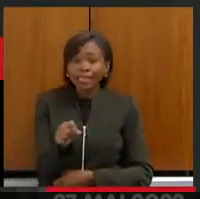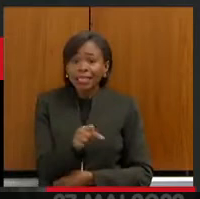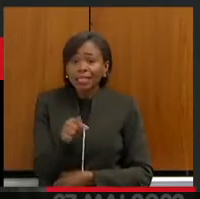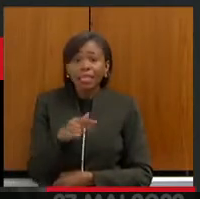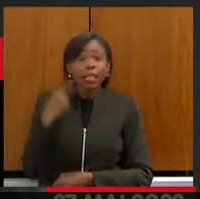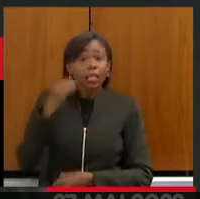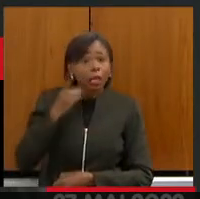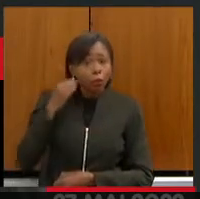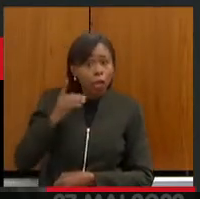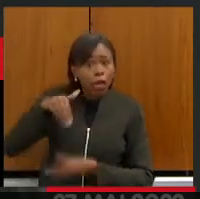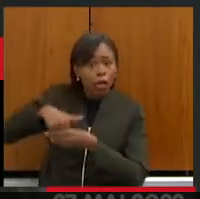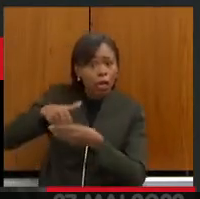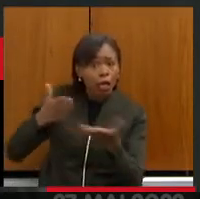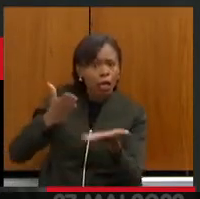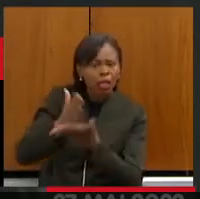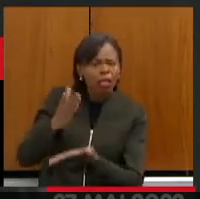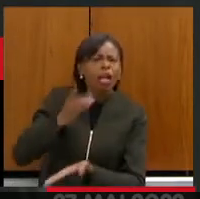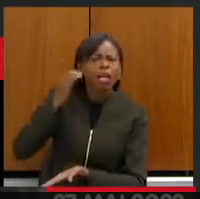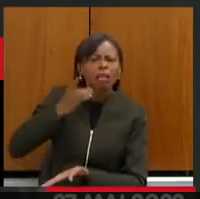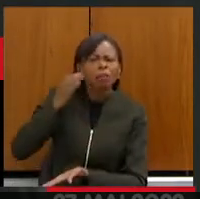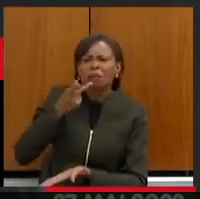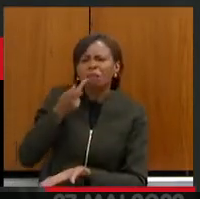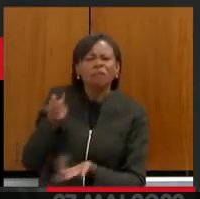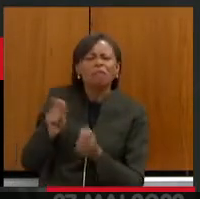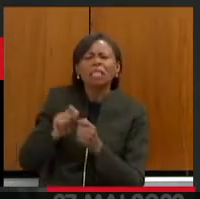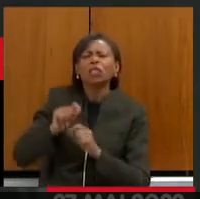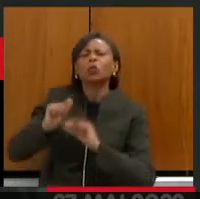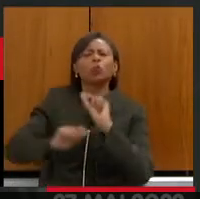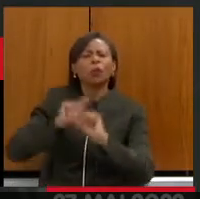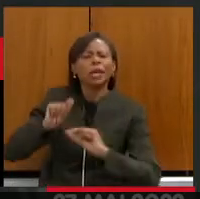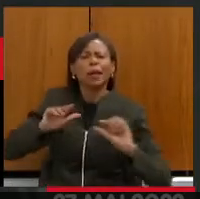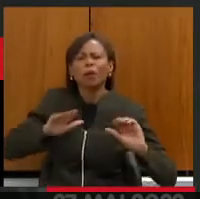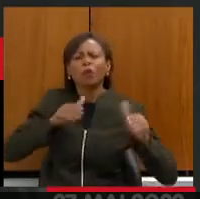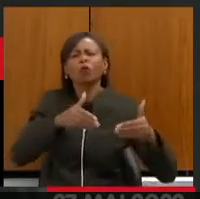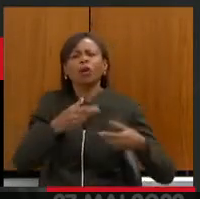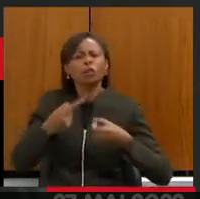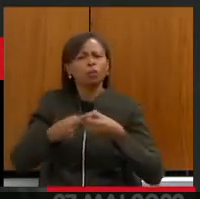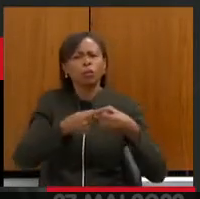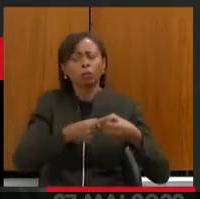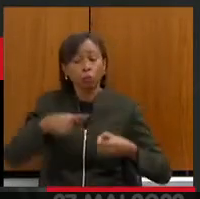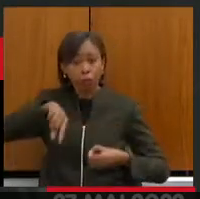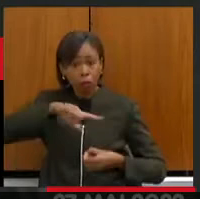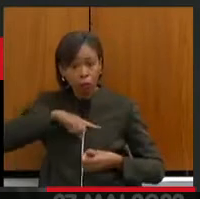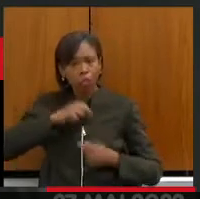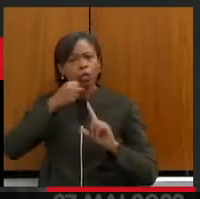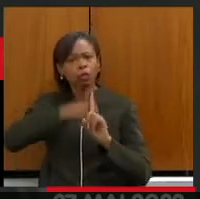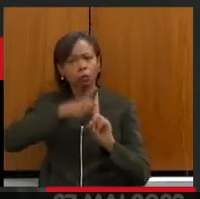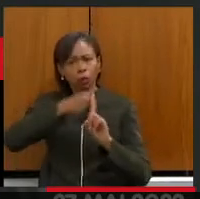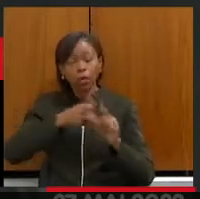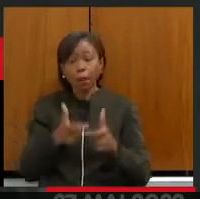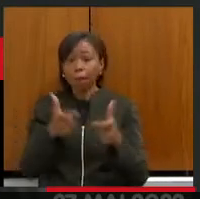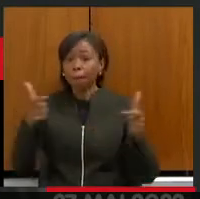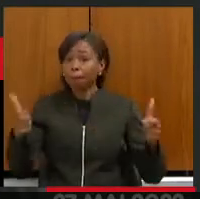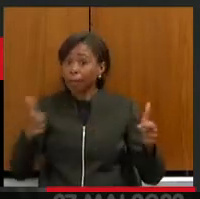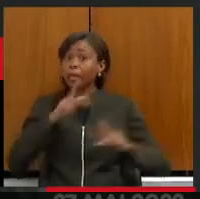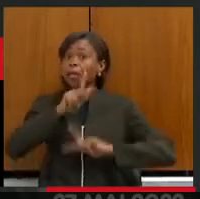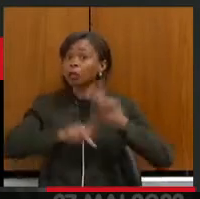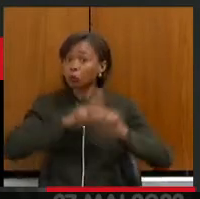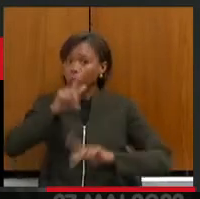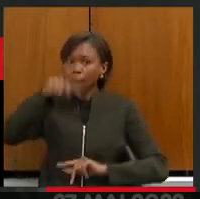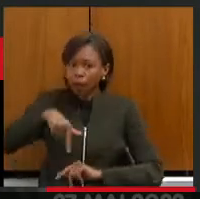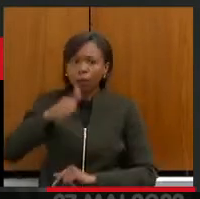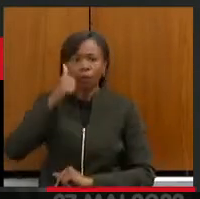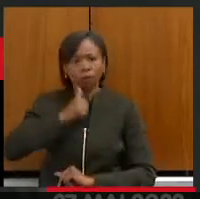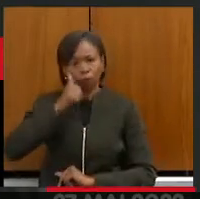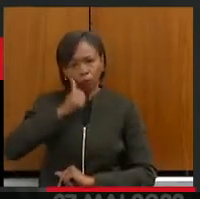eleitos Esses deputados estão fazendo o quê pelos nossos municípios nós estamos lutando aqui nós mulheres nós somos a maioria da população